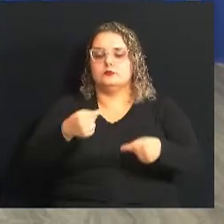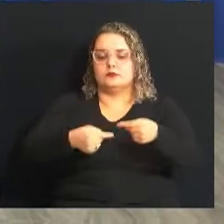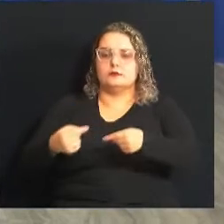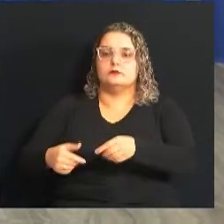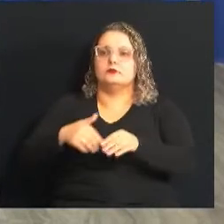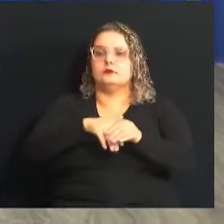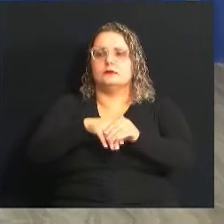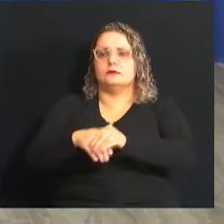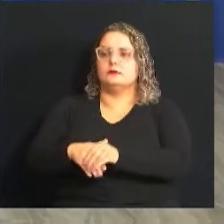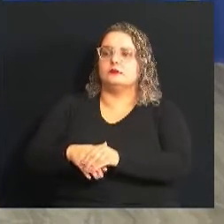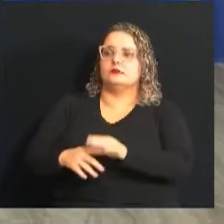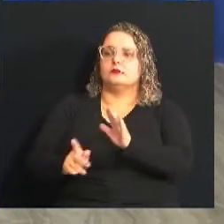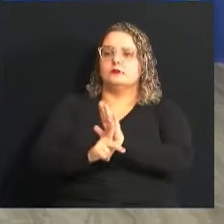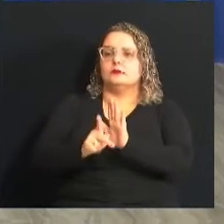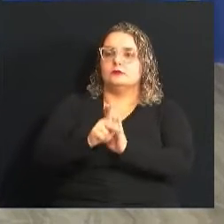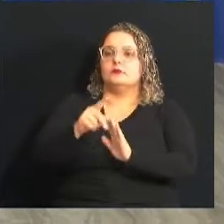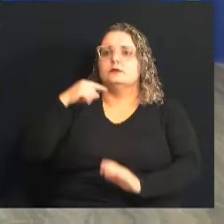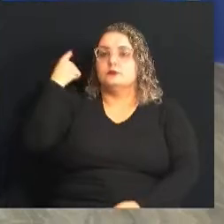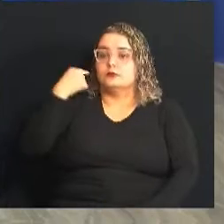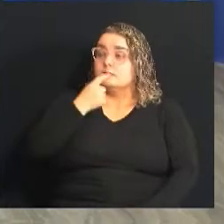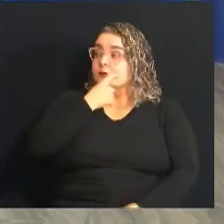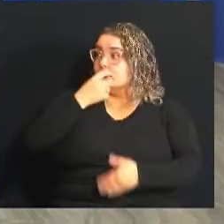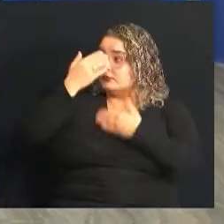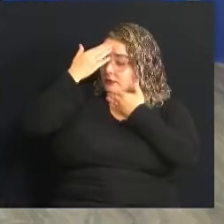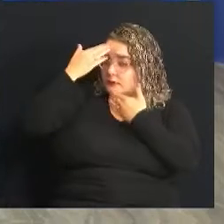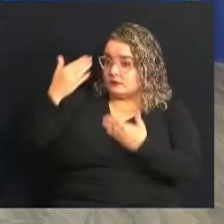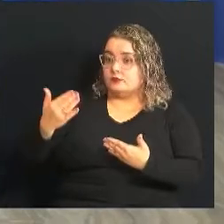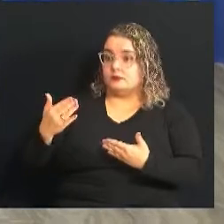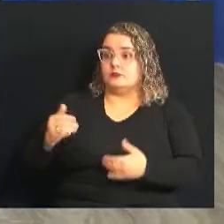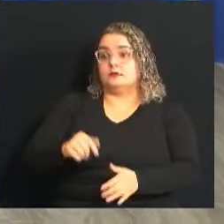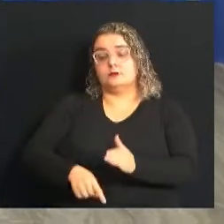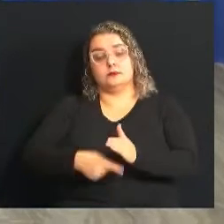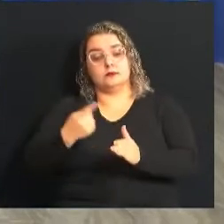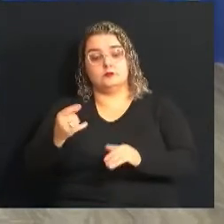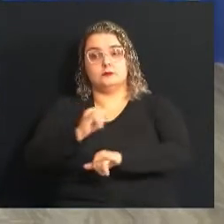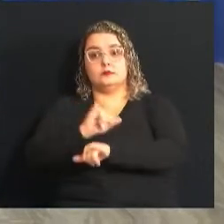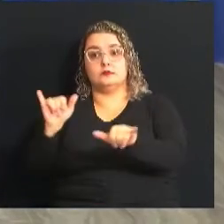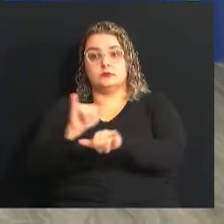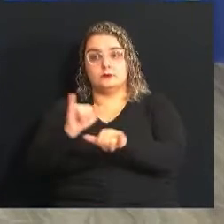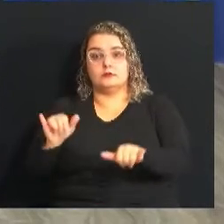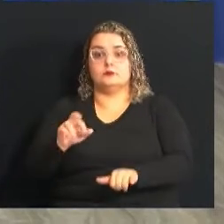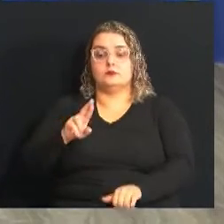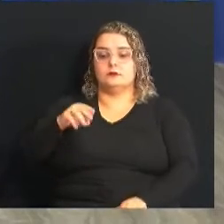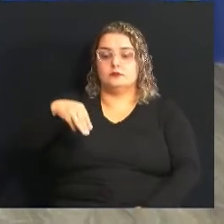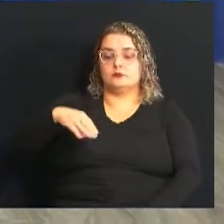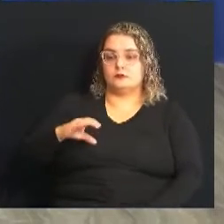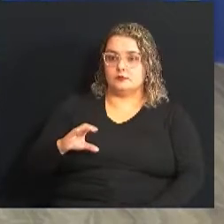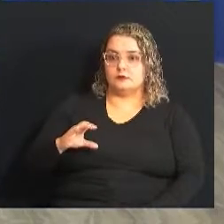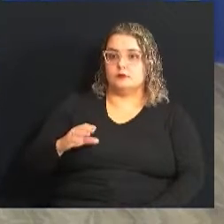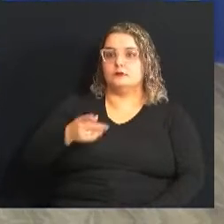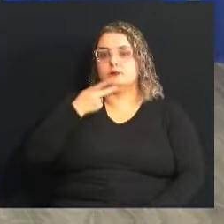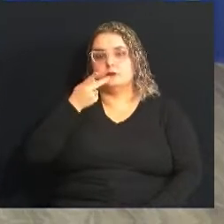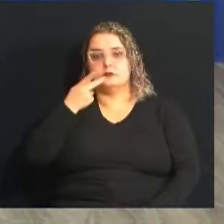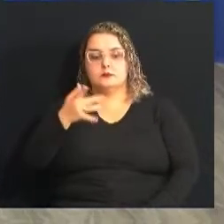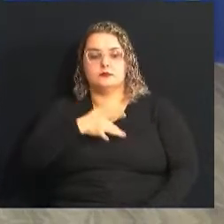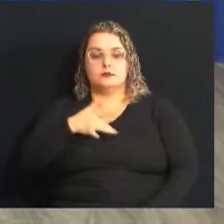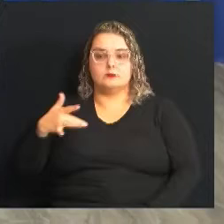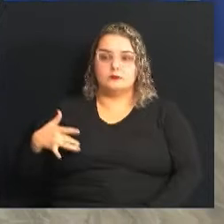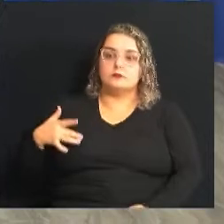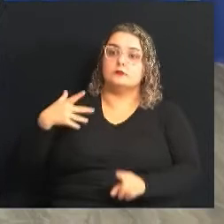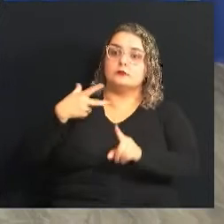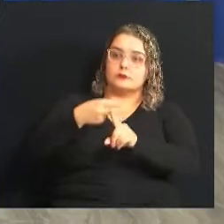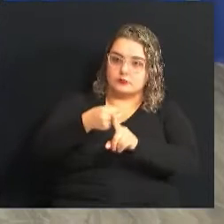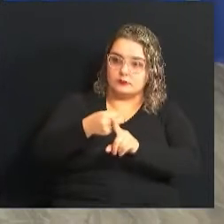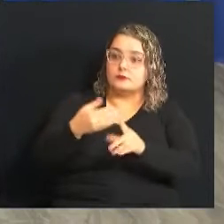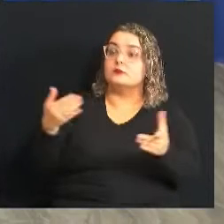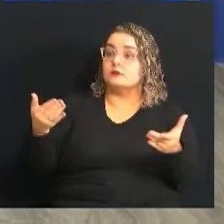votações dos projetos. Mirna, muito obrigado, primeiro pelas notícias da Metrópole de Campinas, falando sobre saúde, falando sobre vacinação, e